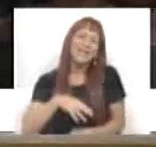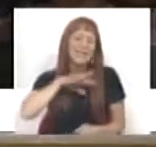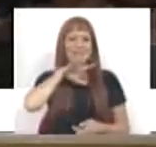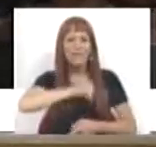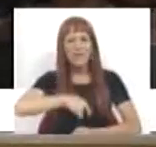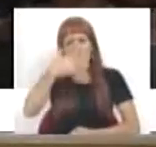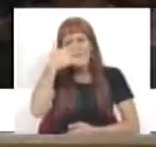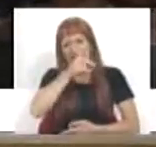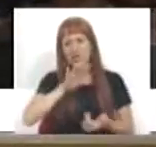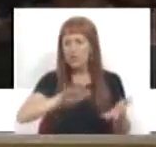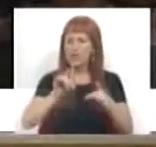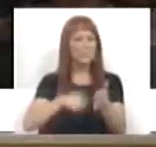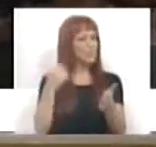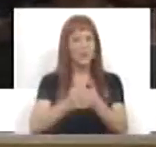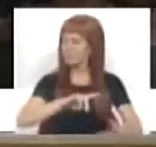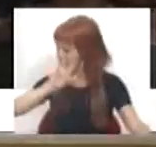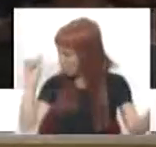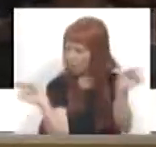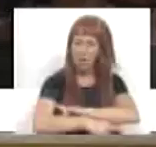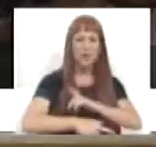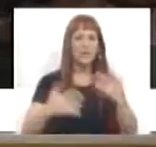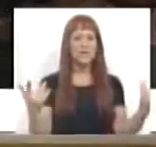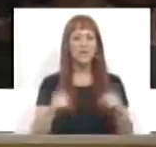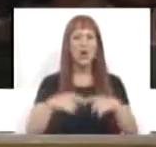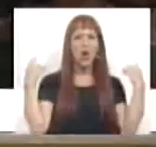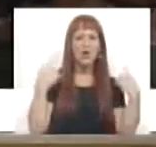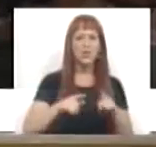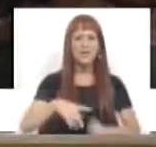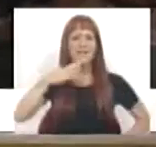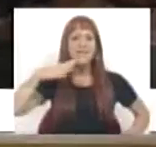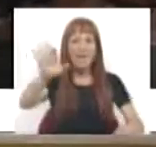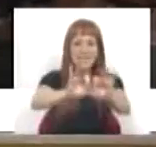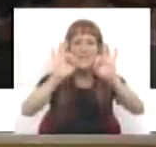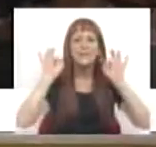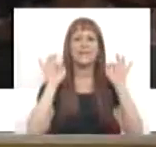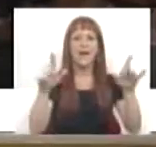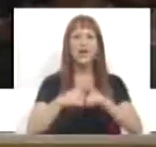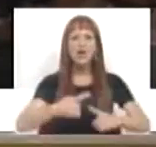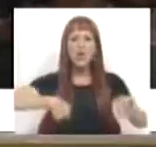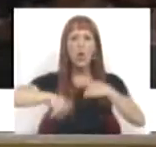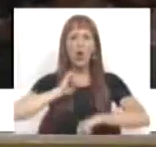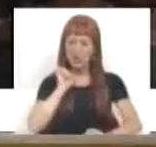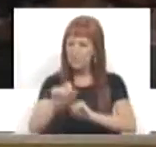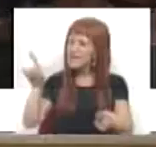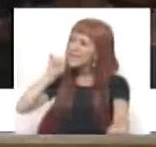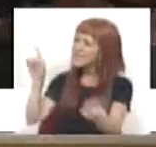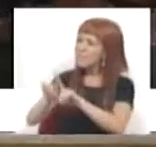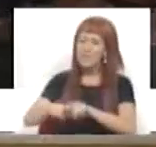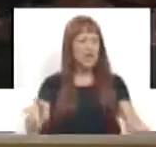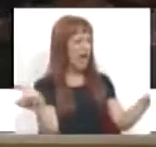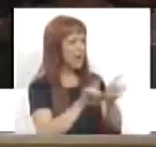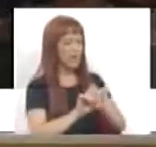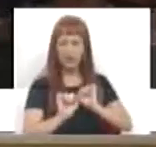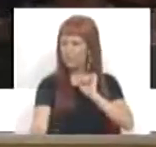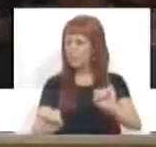da revolução que passou. Pelo contrário, temos a idade dela. Somos as suas irmãs e os seus